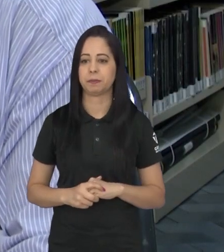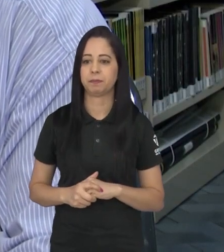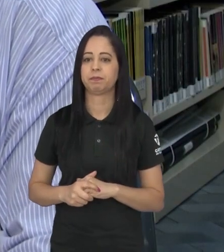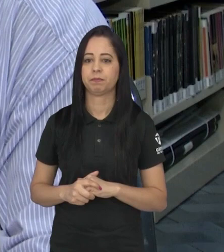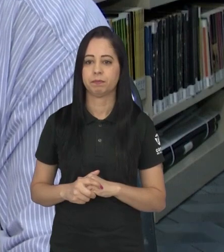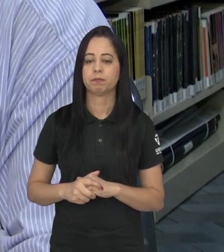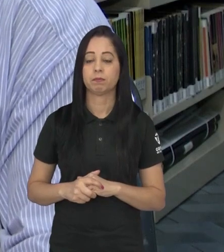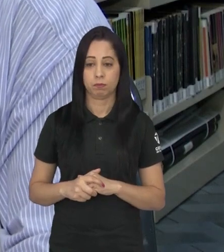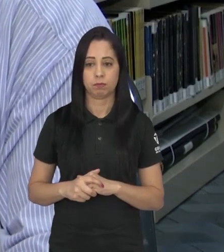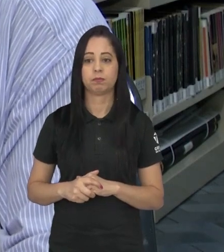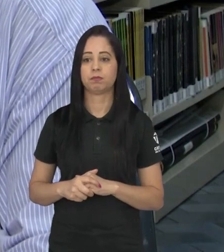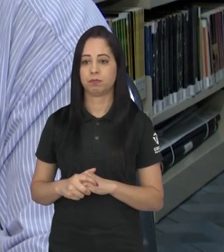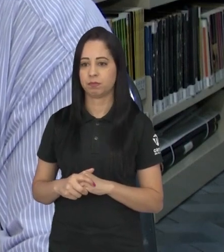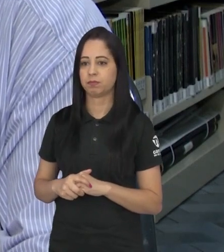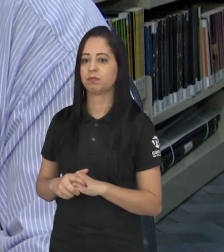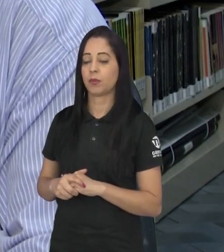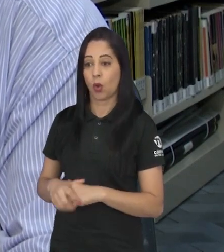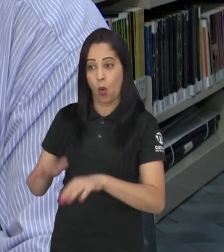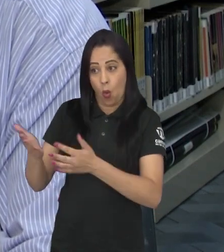que ter essa